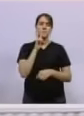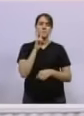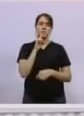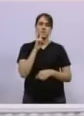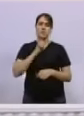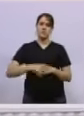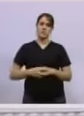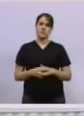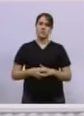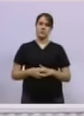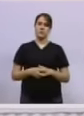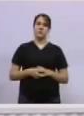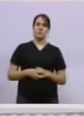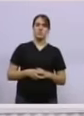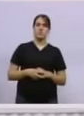primeira gripe.